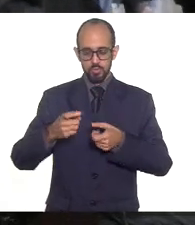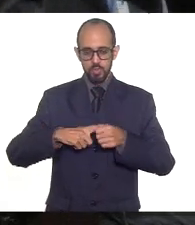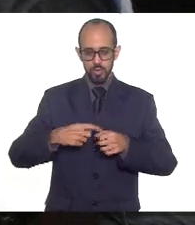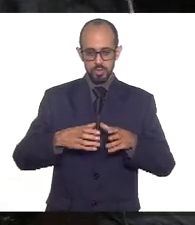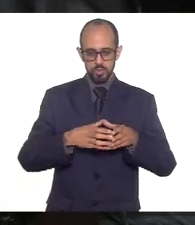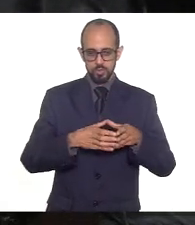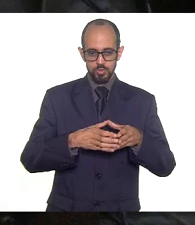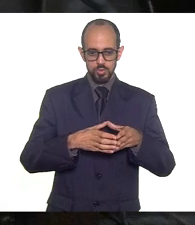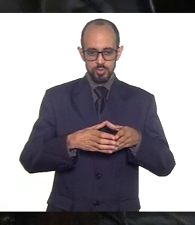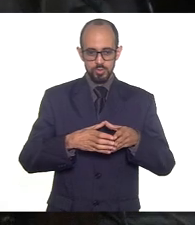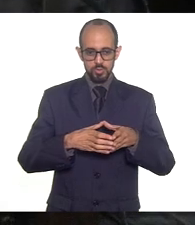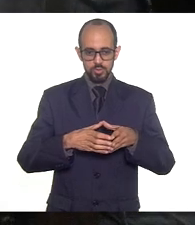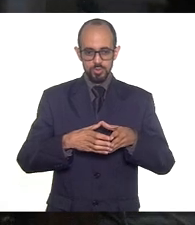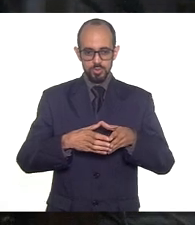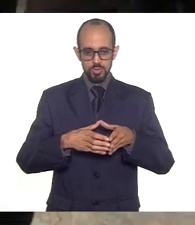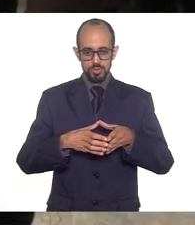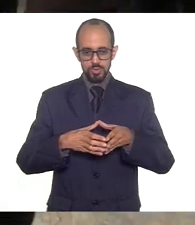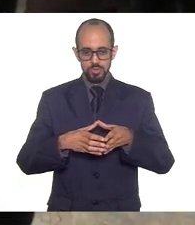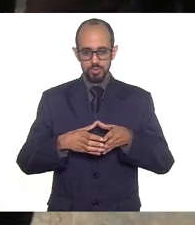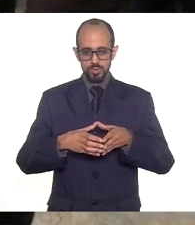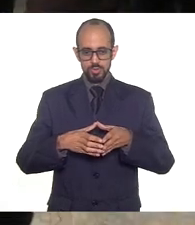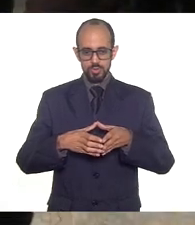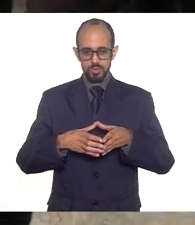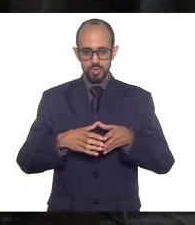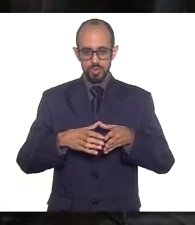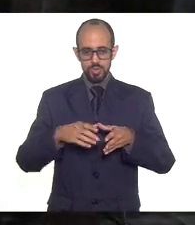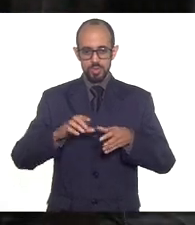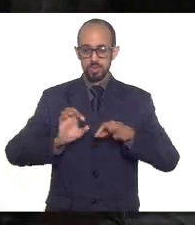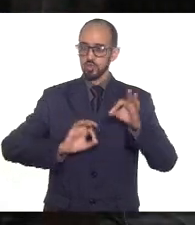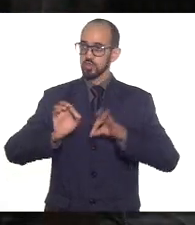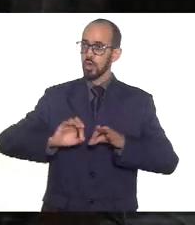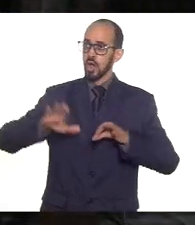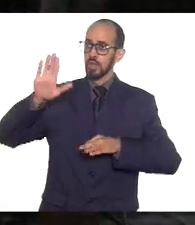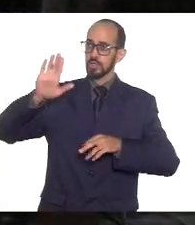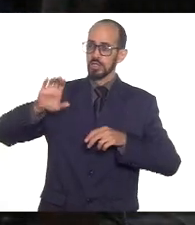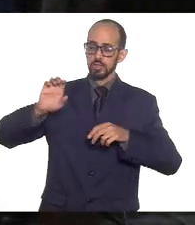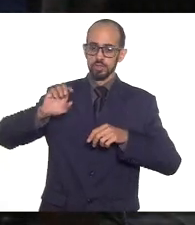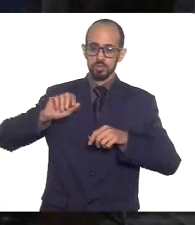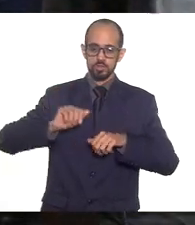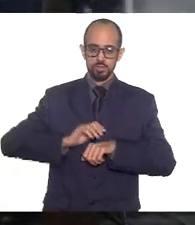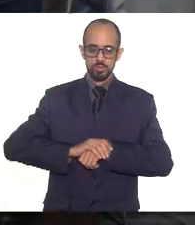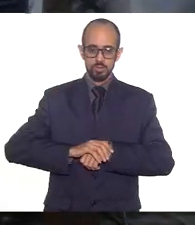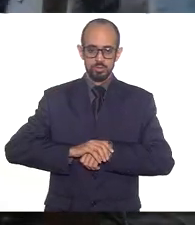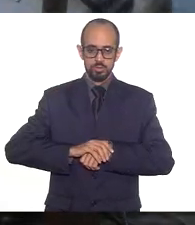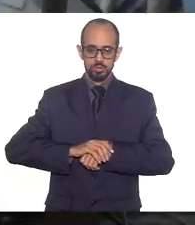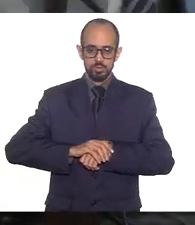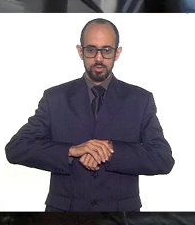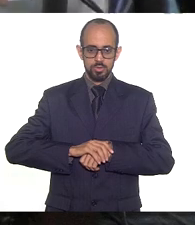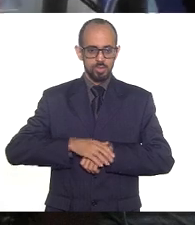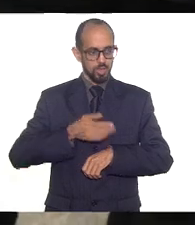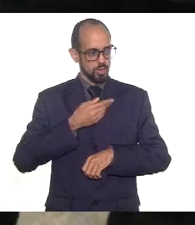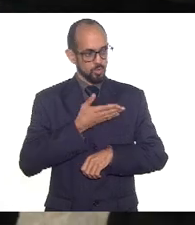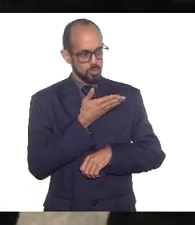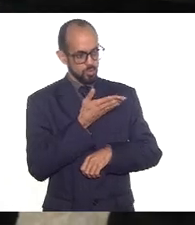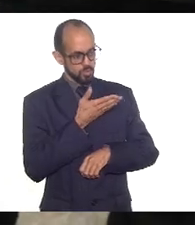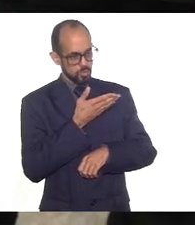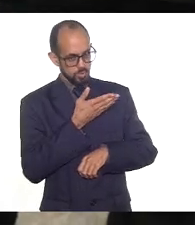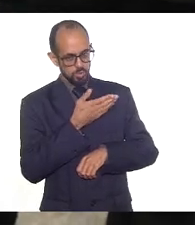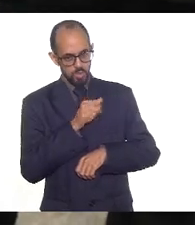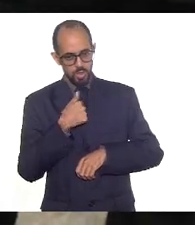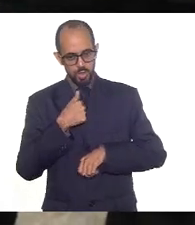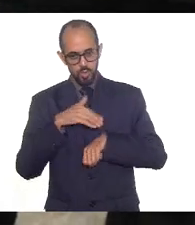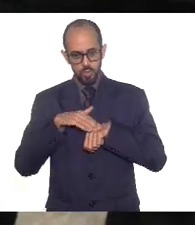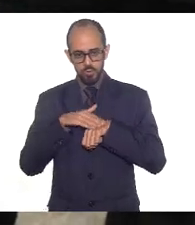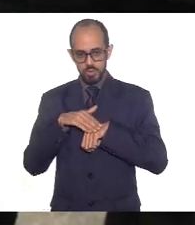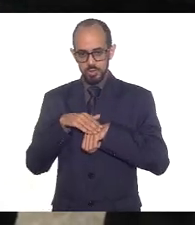atual nas promoções questão de ontem sobre o próximo projeto Presidente pode a Disney 43 l2221 Diga lá eu conversei a pouco com